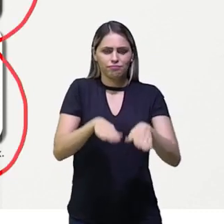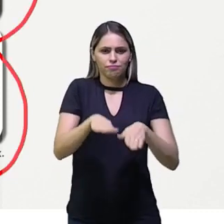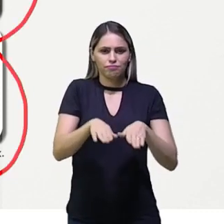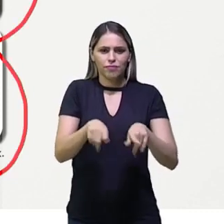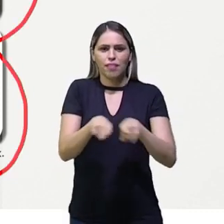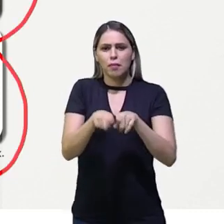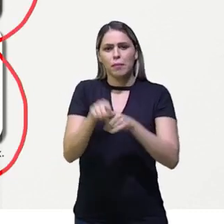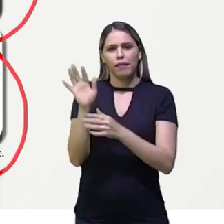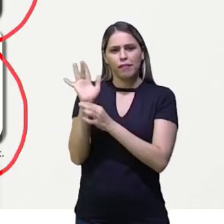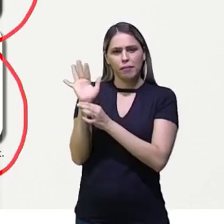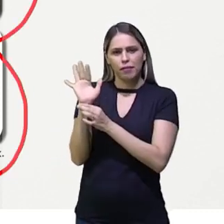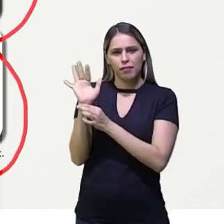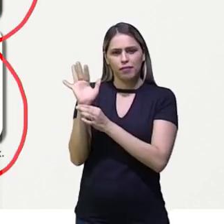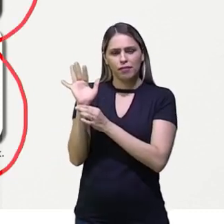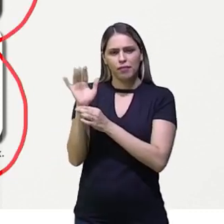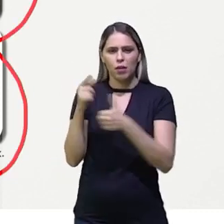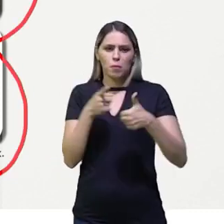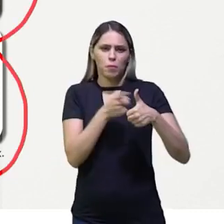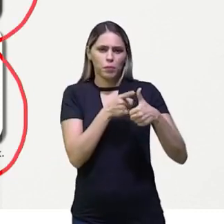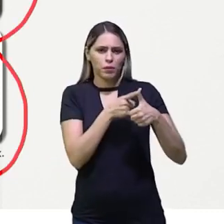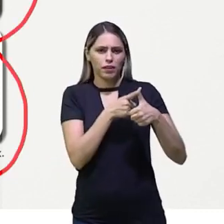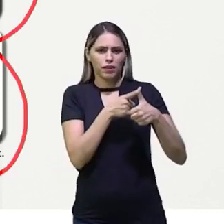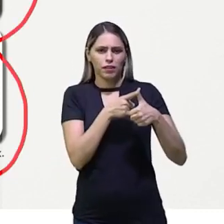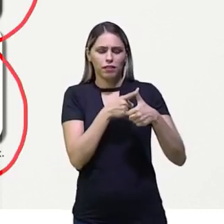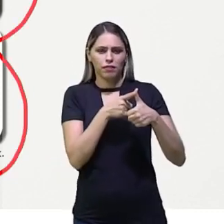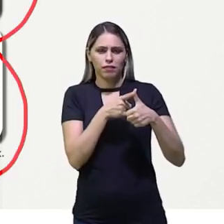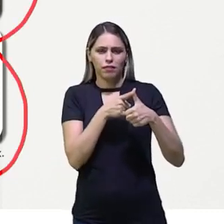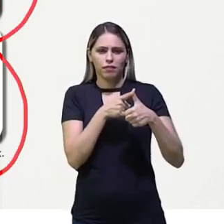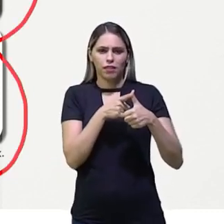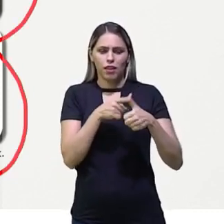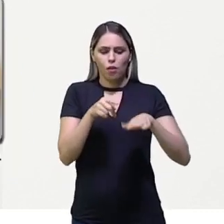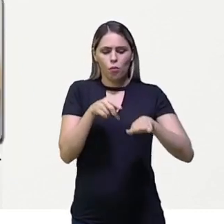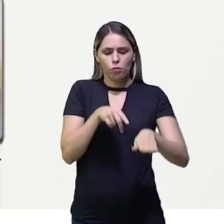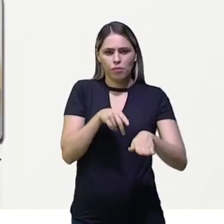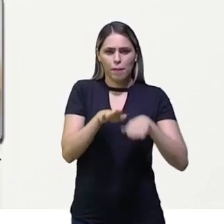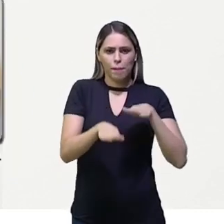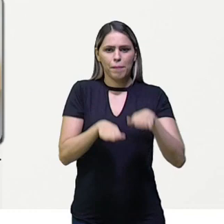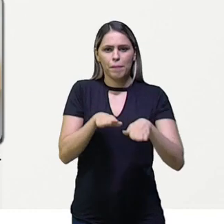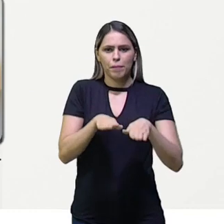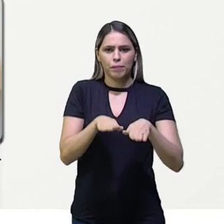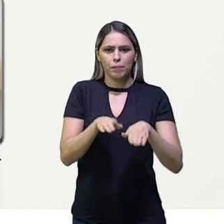mão. Medidas não convencionais.